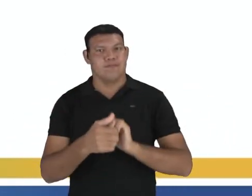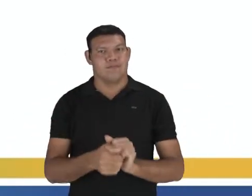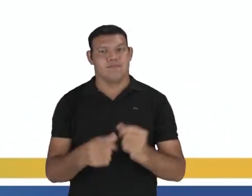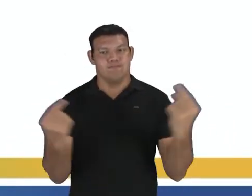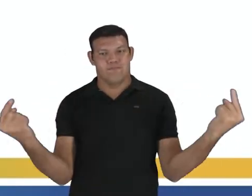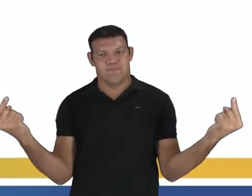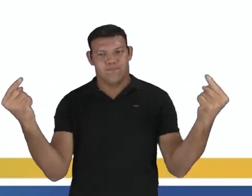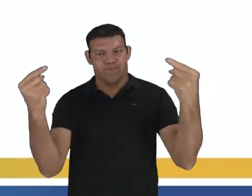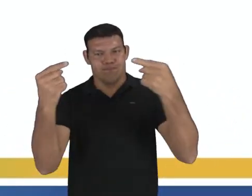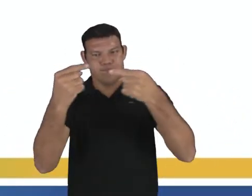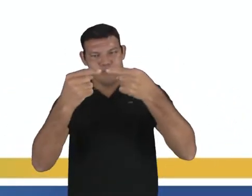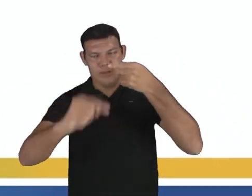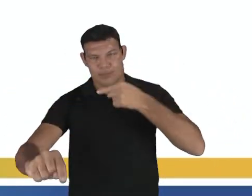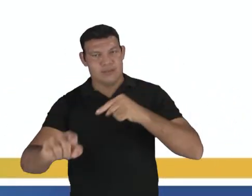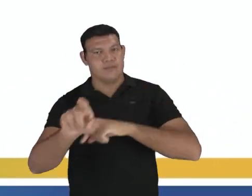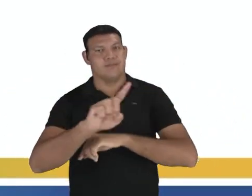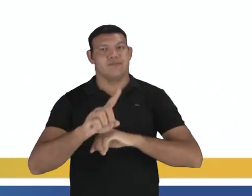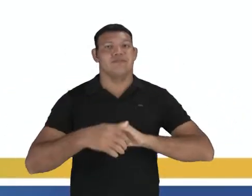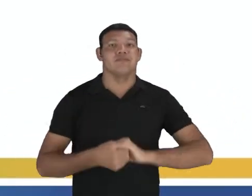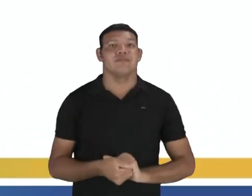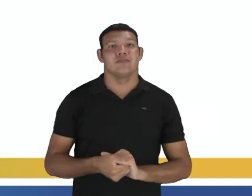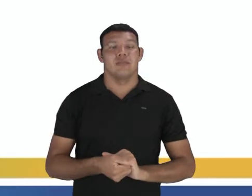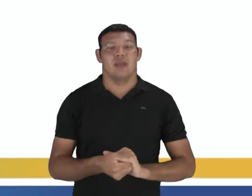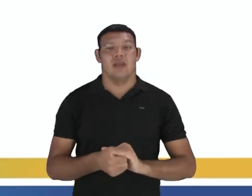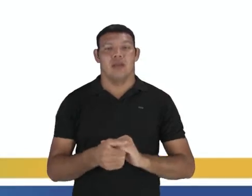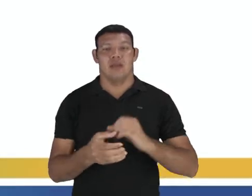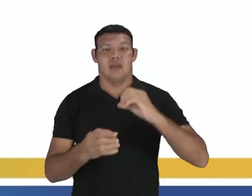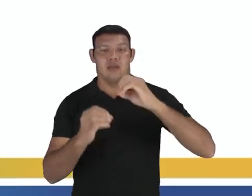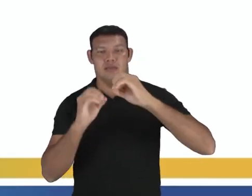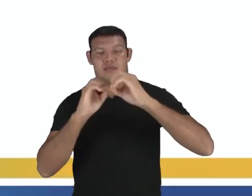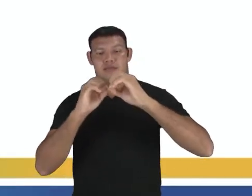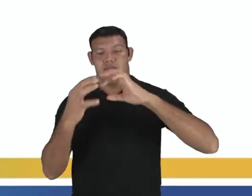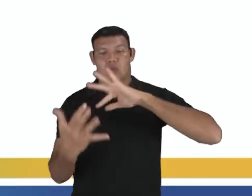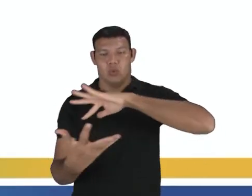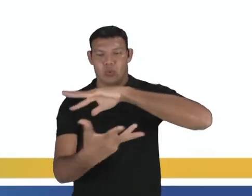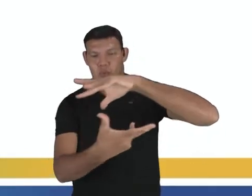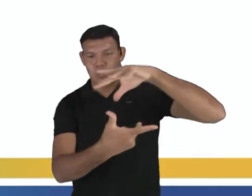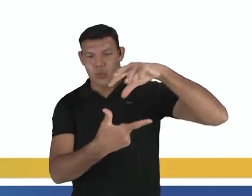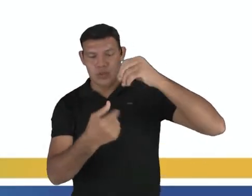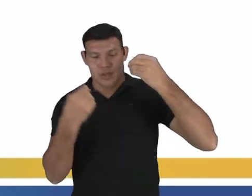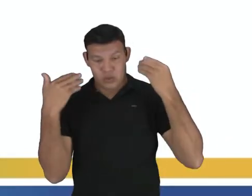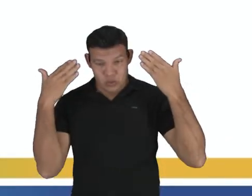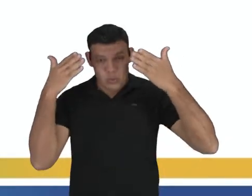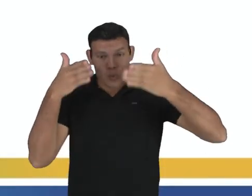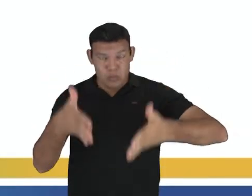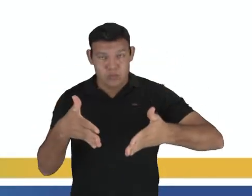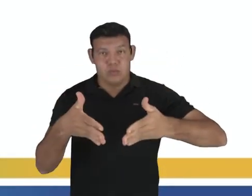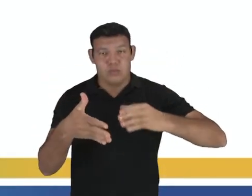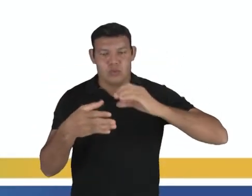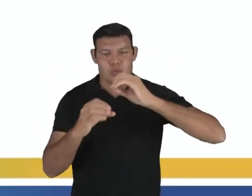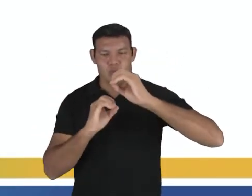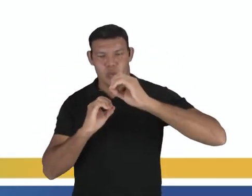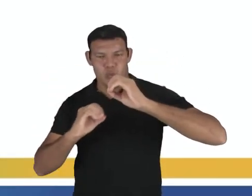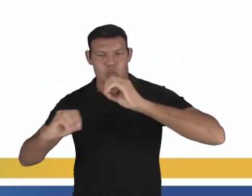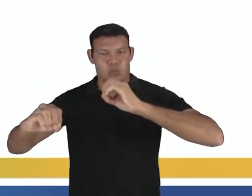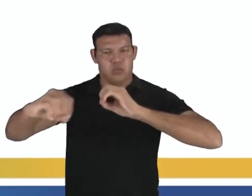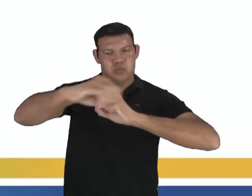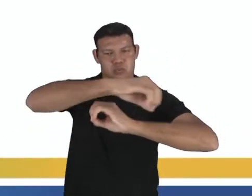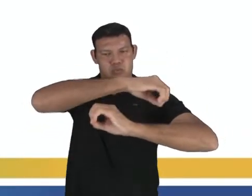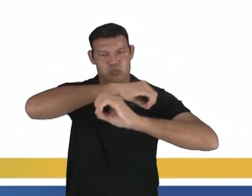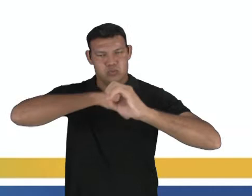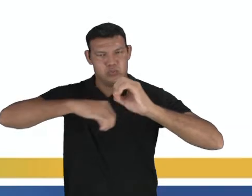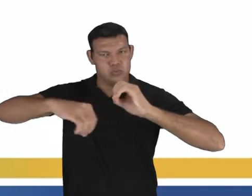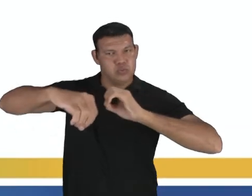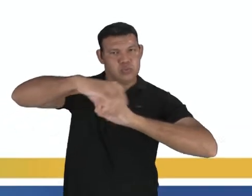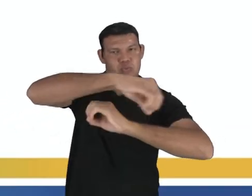concordavam entre si. O geocêntrico, que era a Terra no centro ali, que foi proposto anteriormente, e por